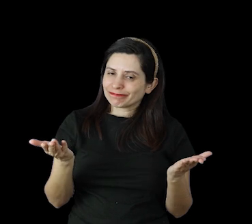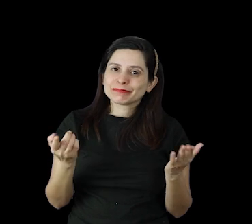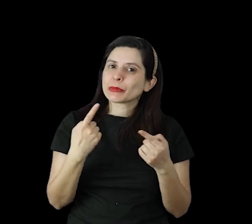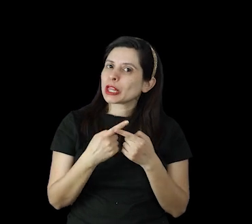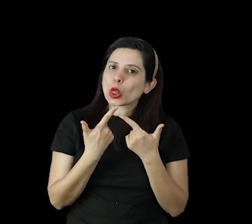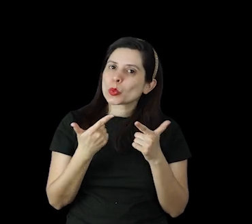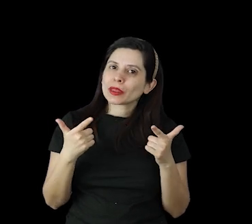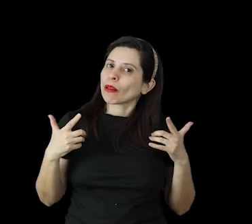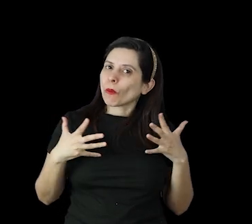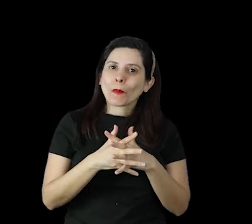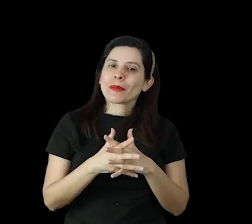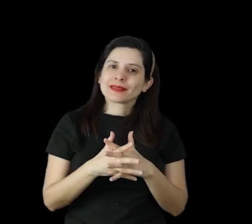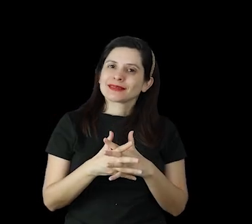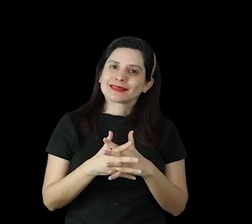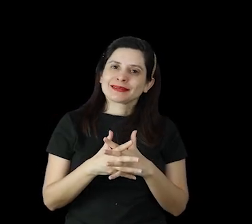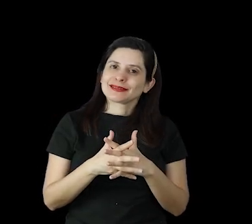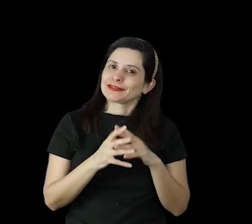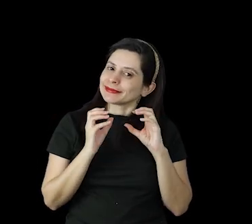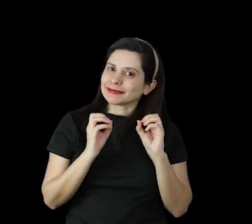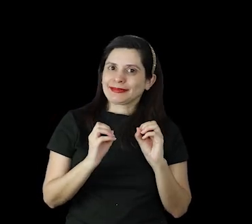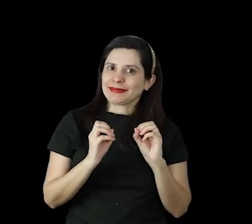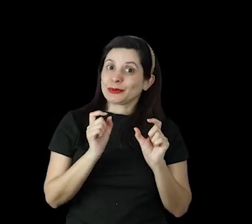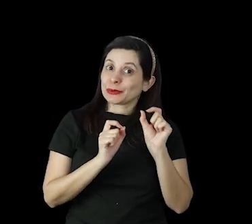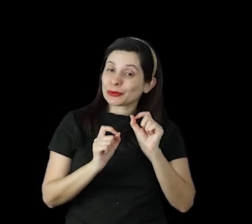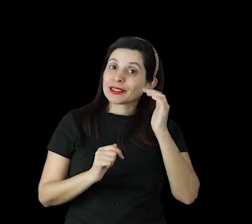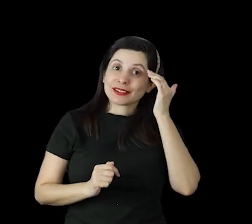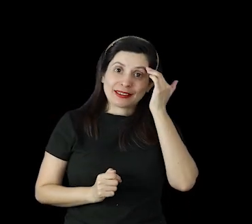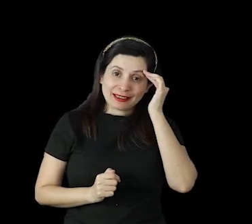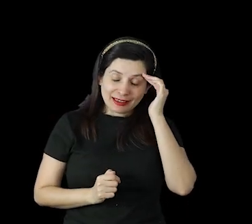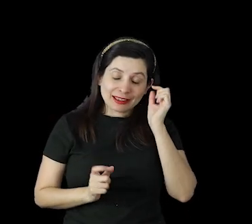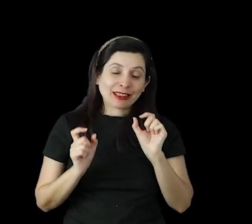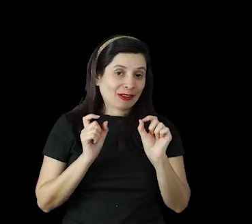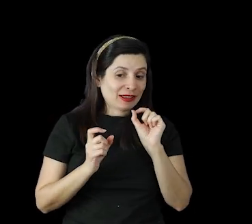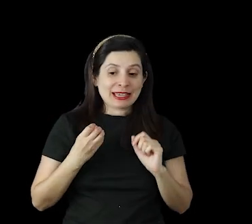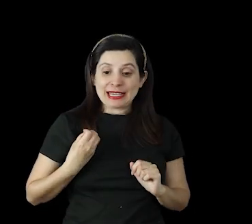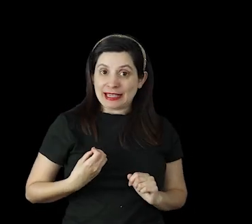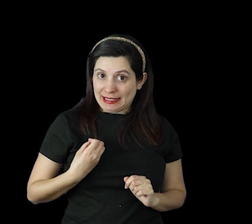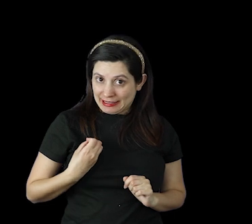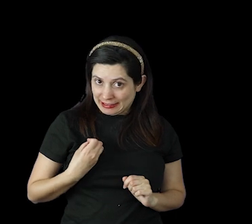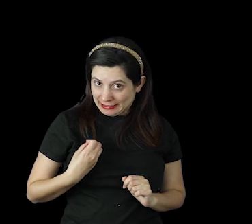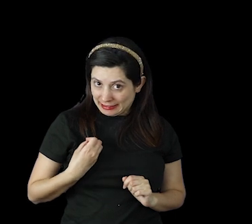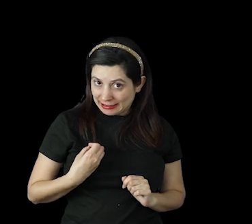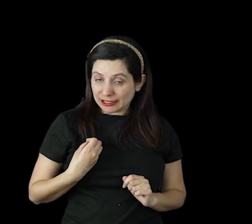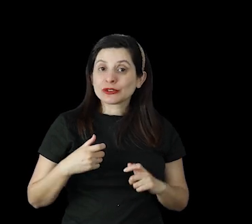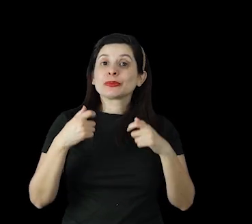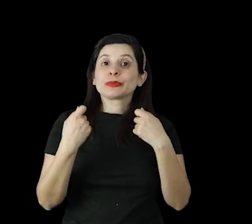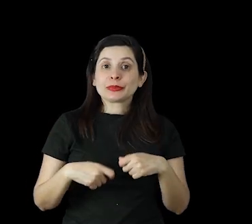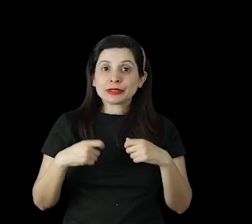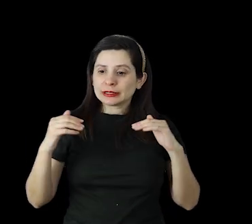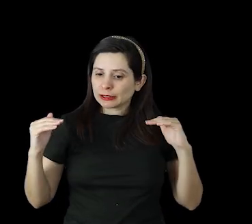tem complexidade nenhuma. O que eu entendo é que existe a gente precisa